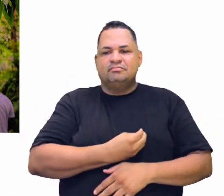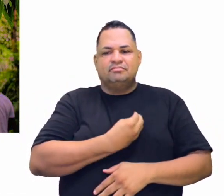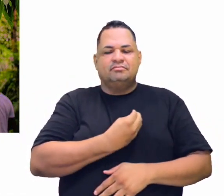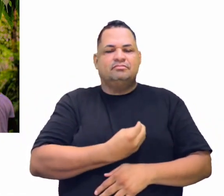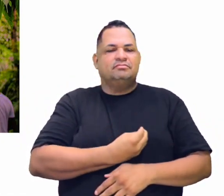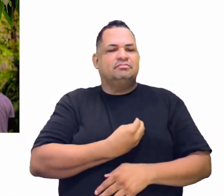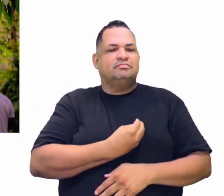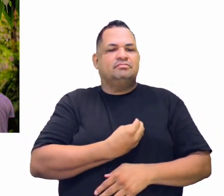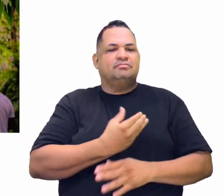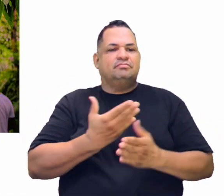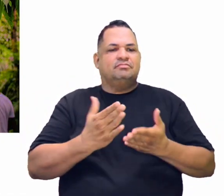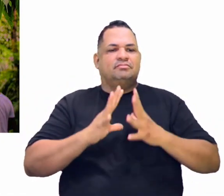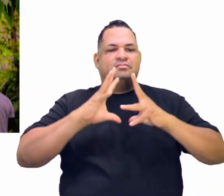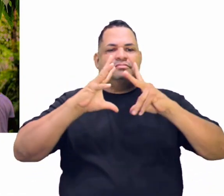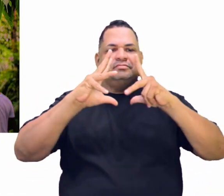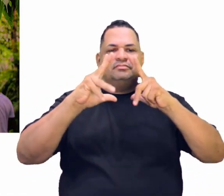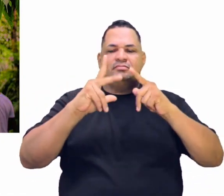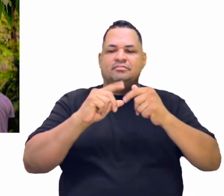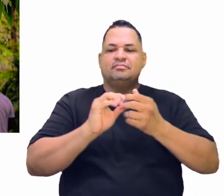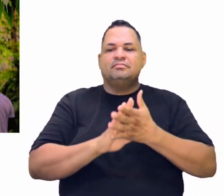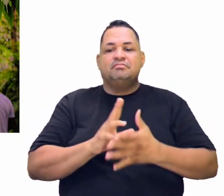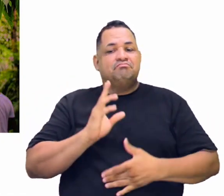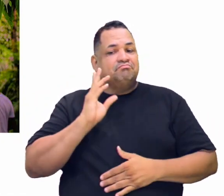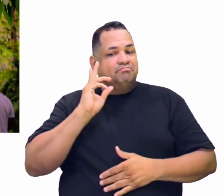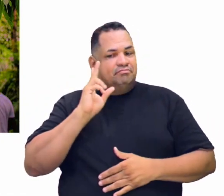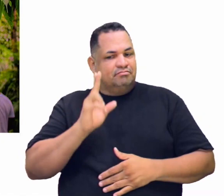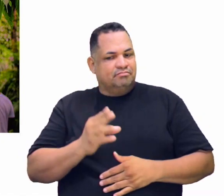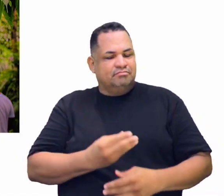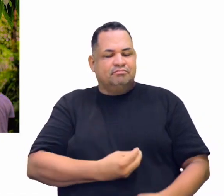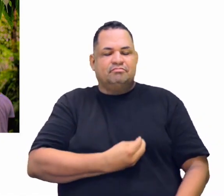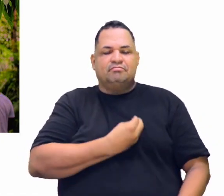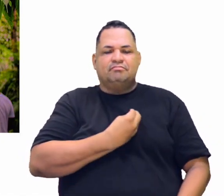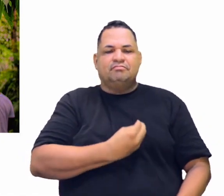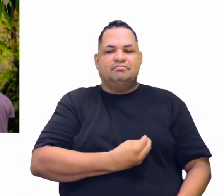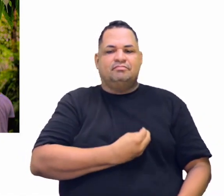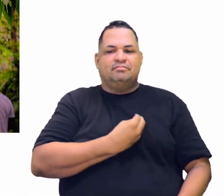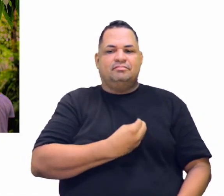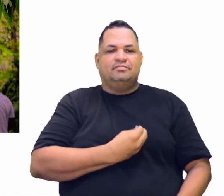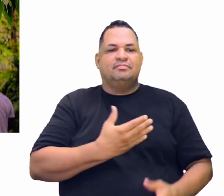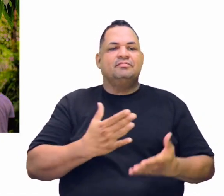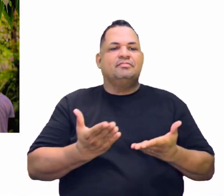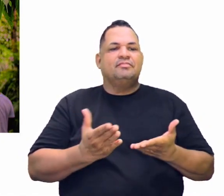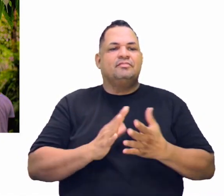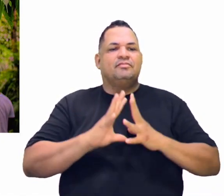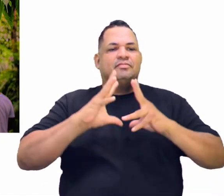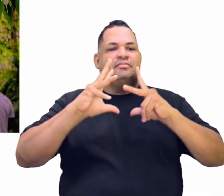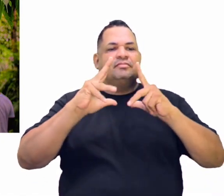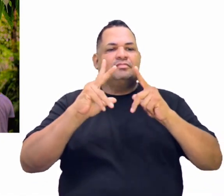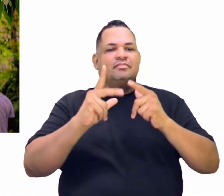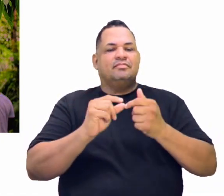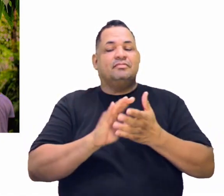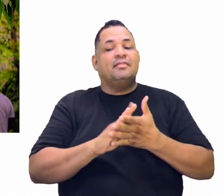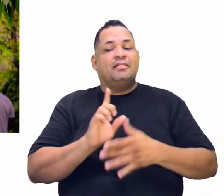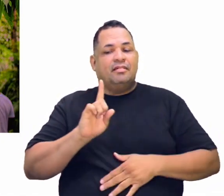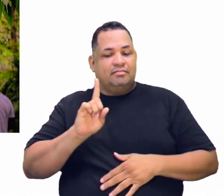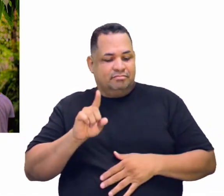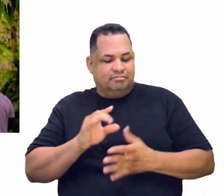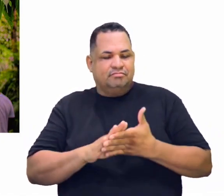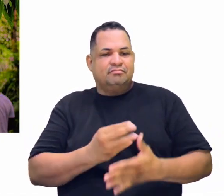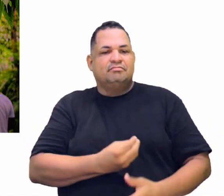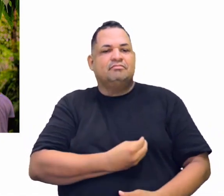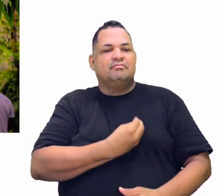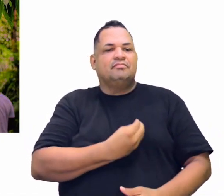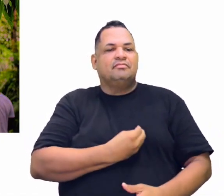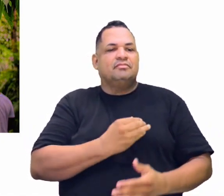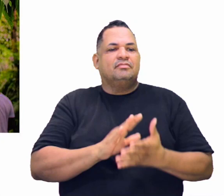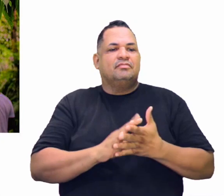ser. Tudo é o mesmo ser. Tudo é o mesmo ser.